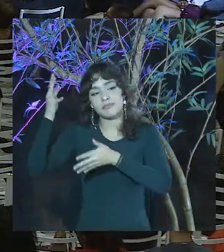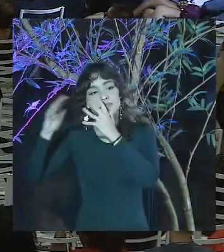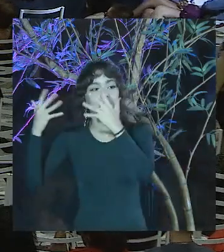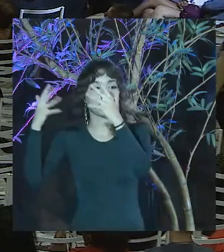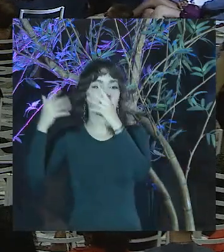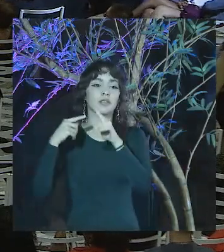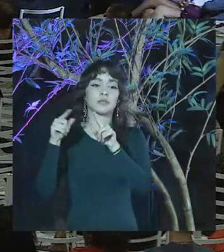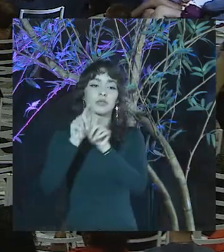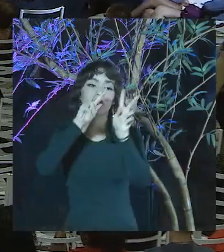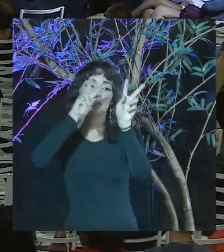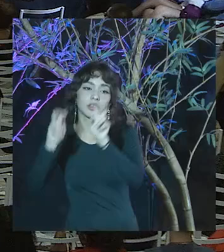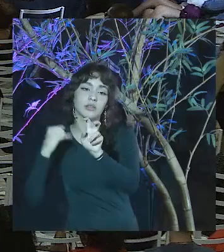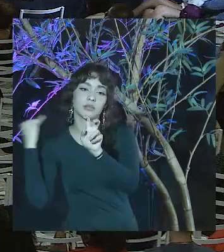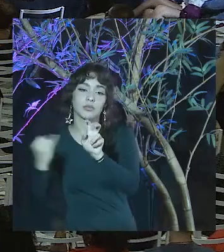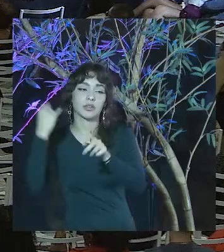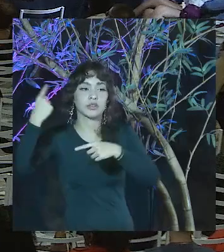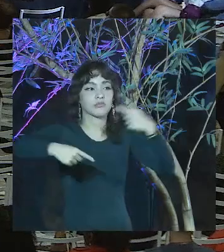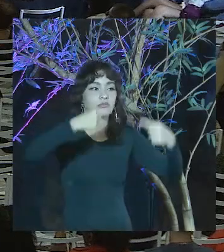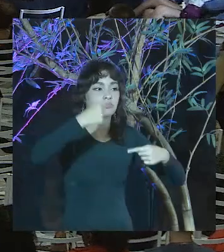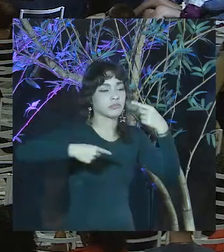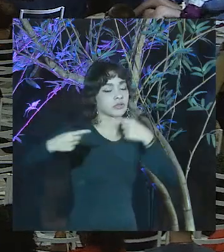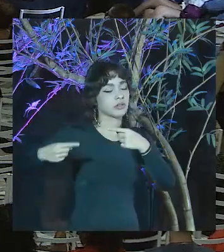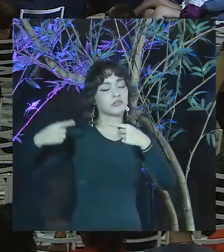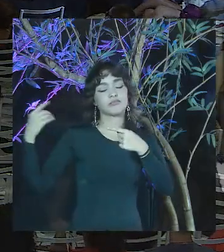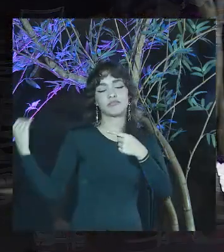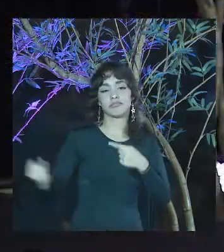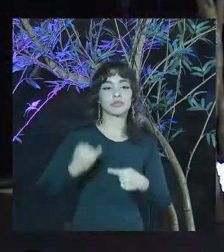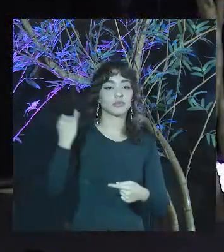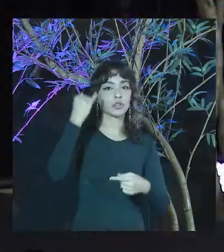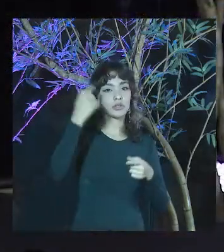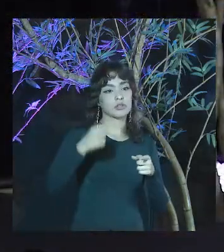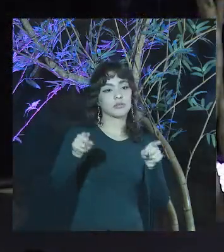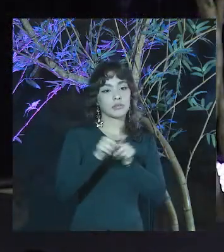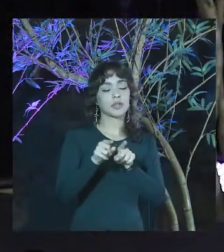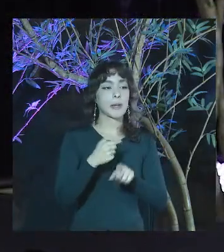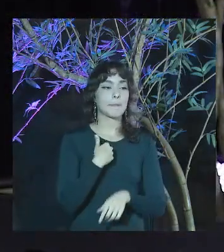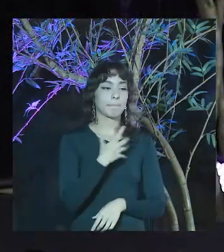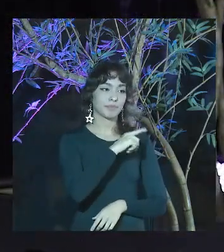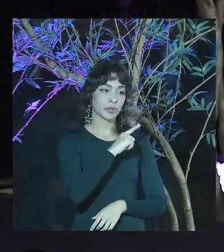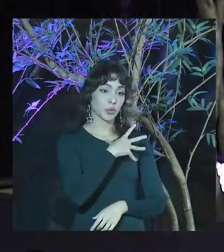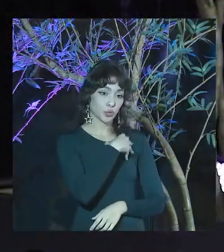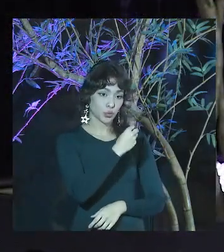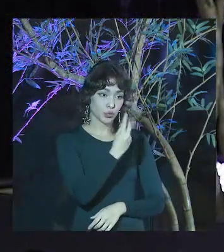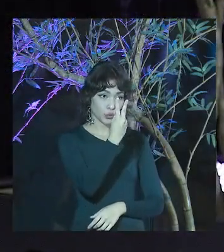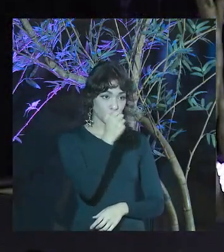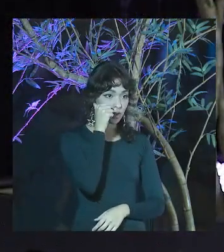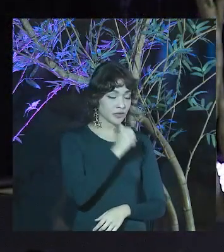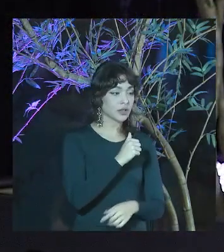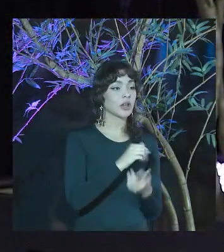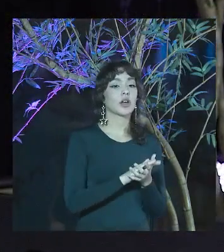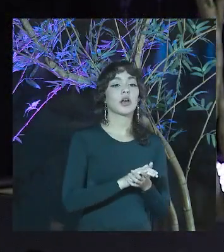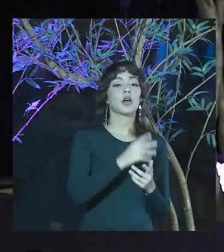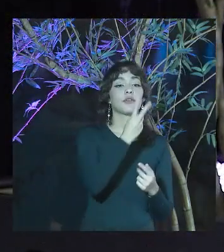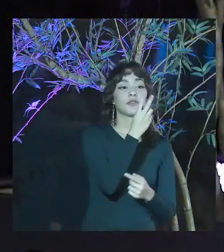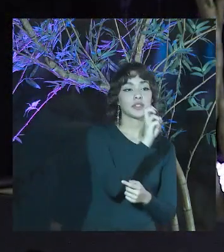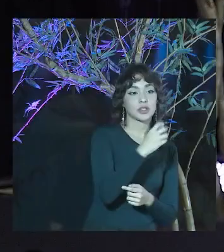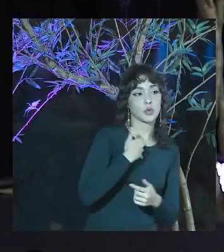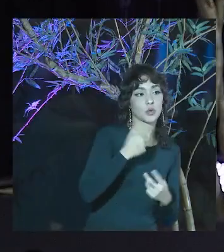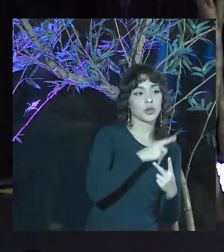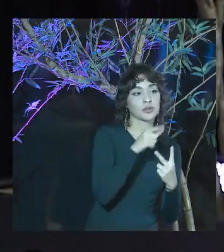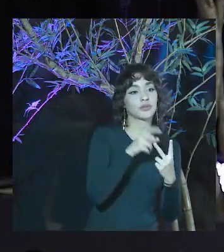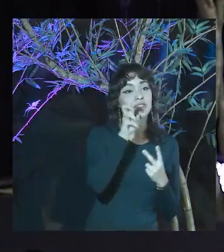por trazer o tema e colocar em discussão aqui um tema tão importante. Eu tenho duas filhas, uma de 25 anos e uma de